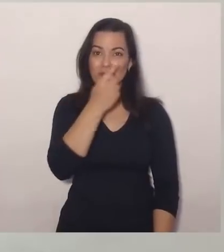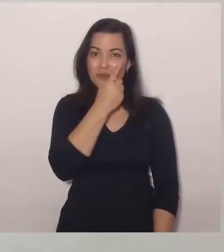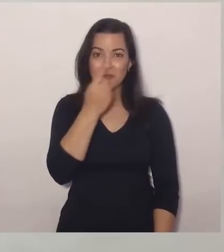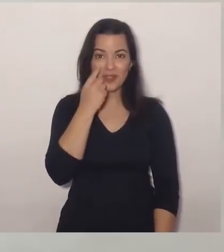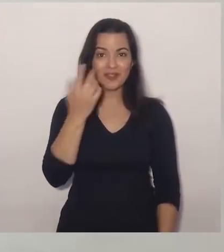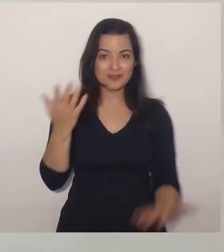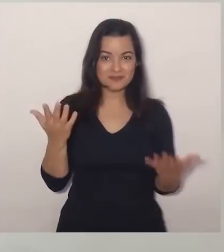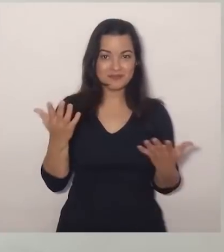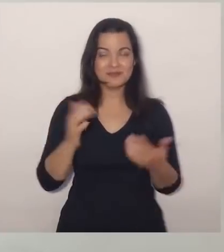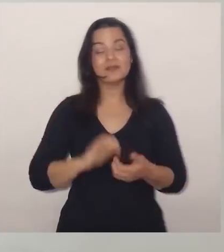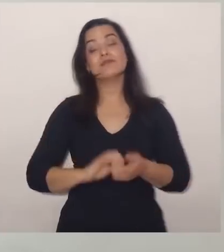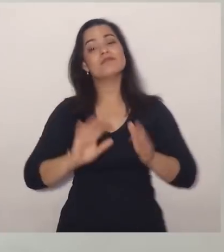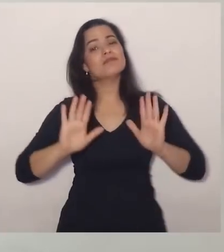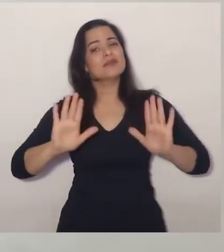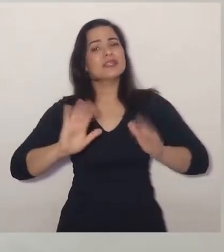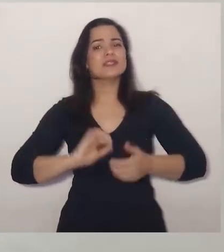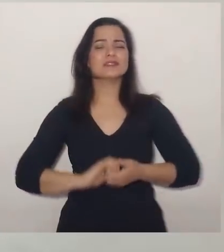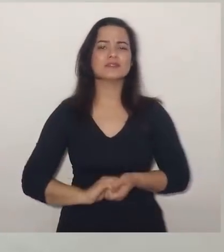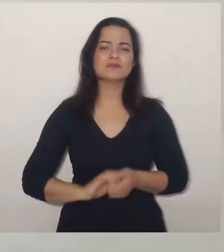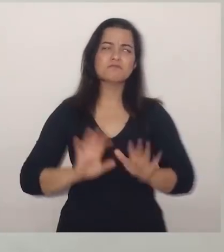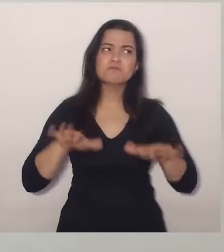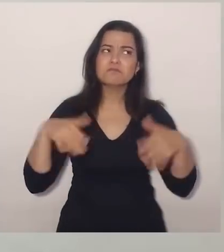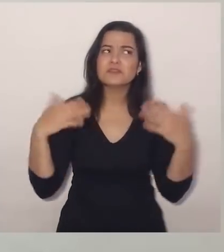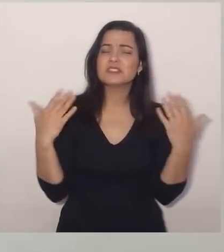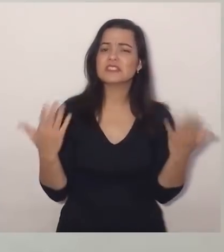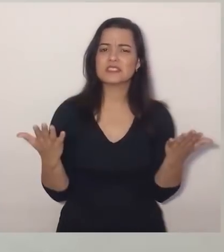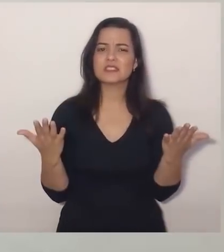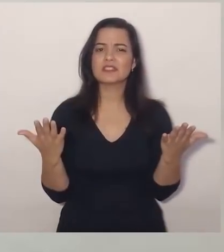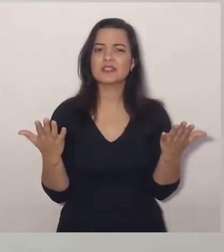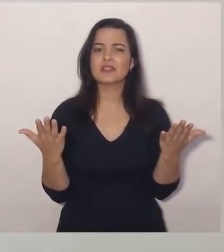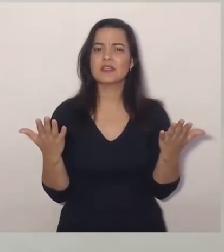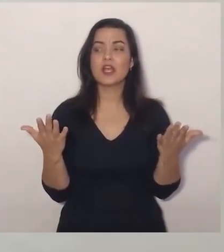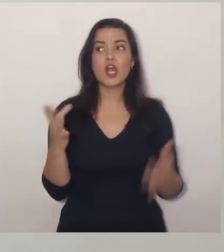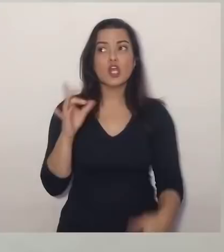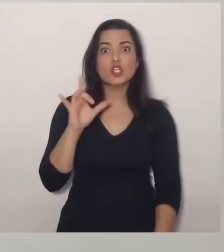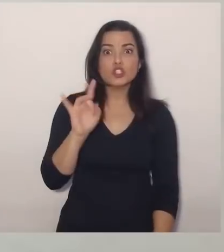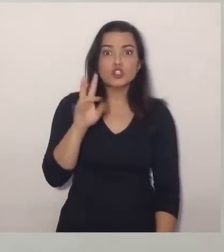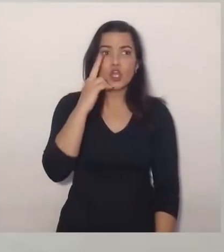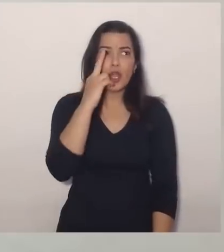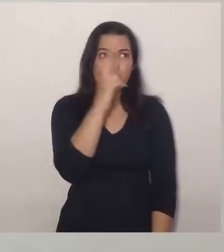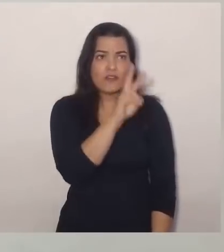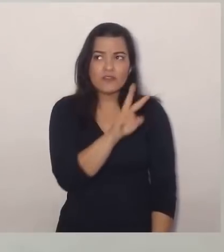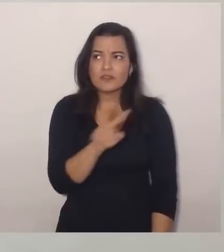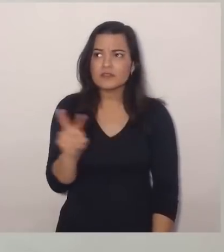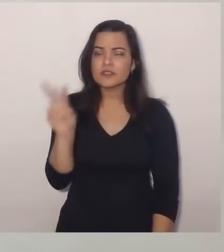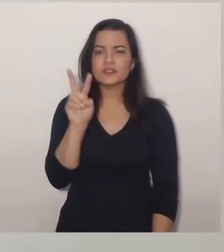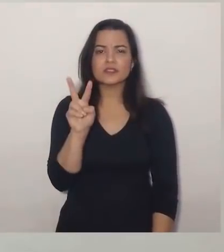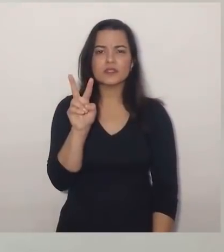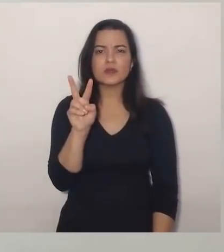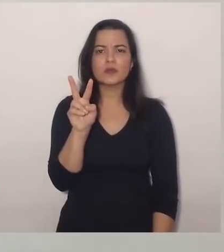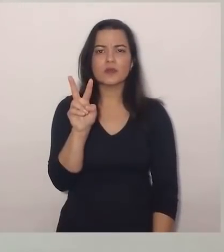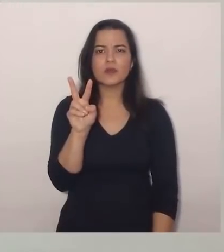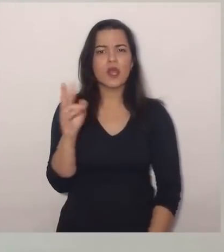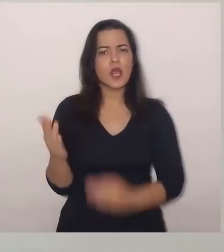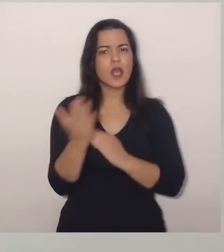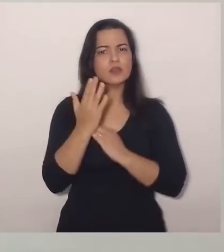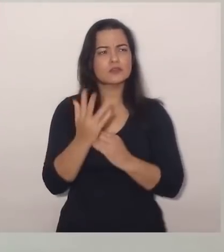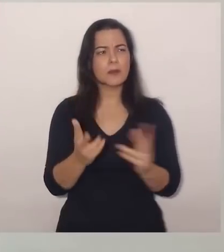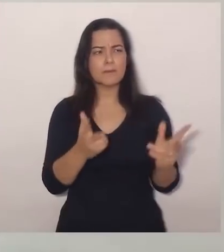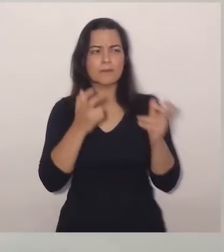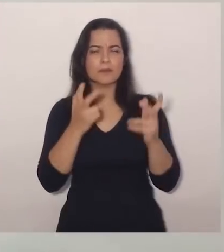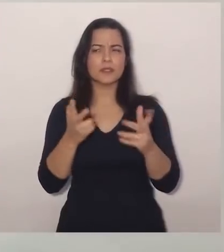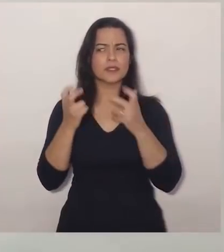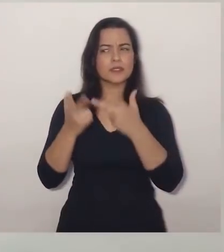visão. Mas será que é apenas pela visão que nós percebemos